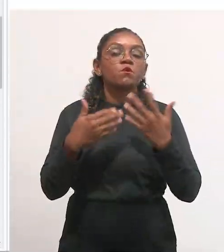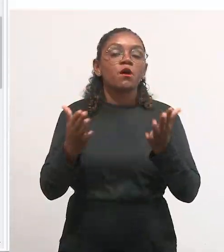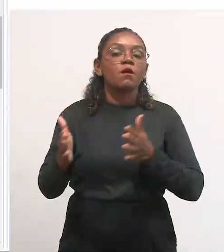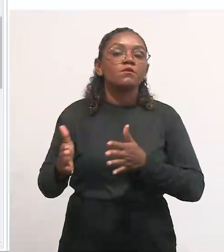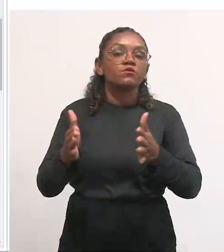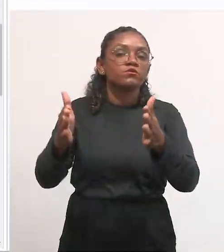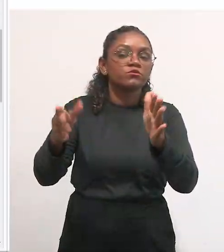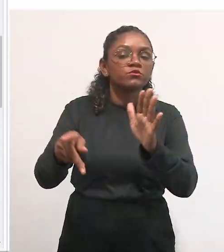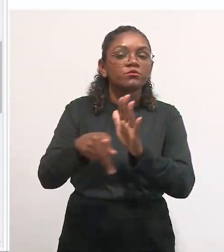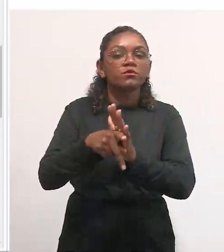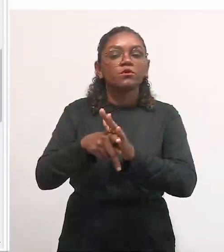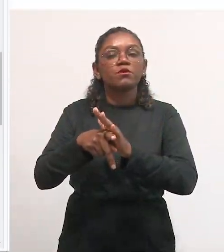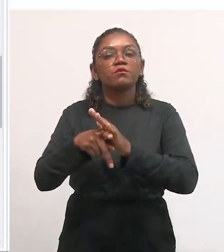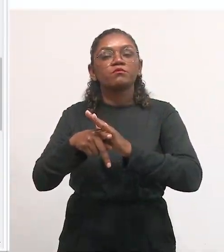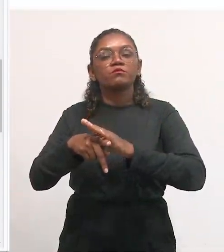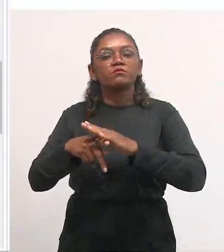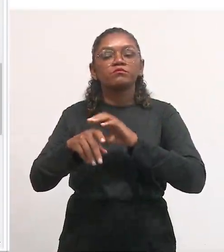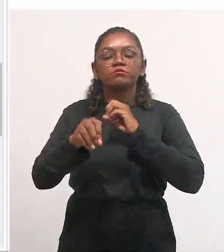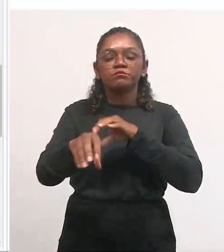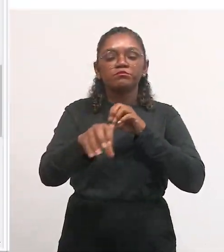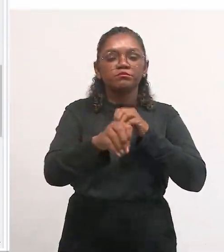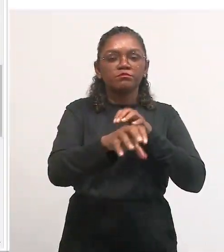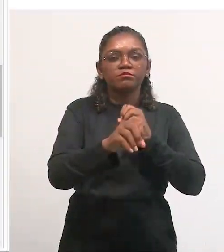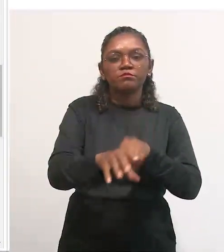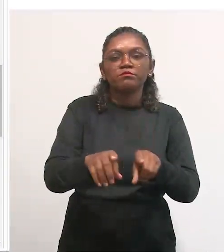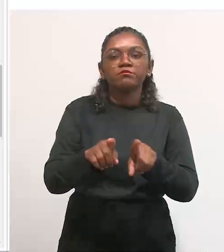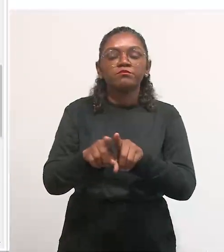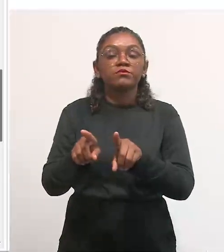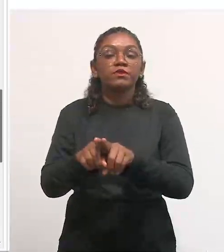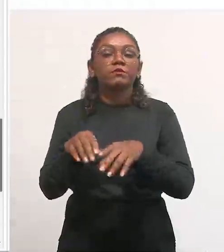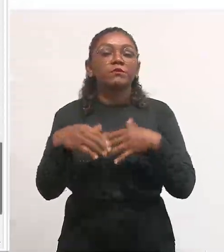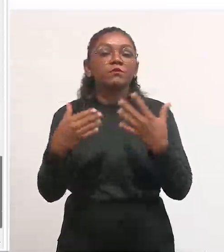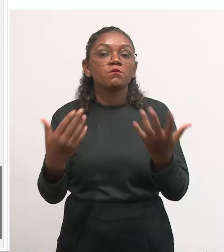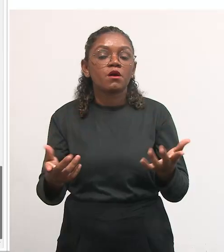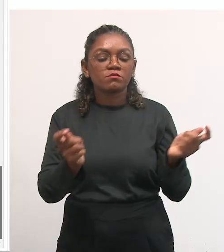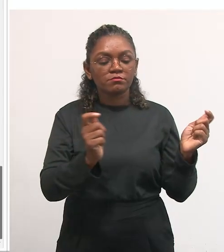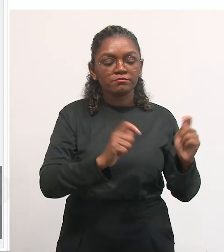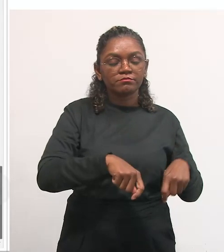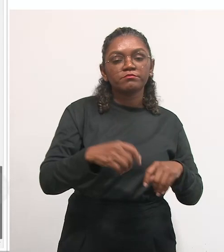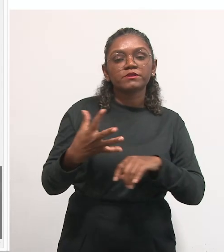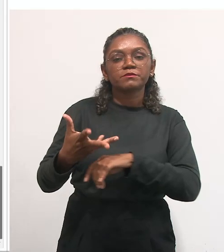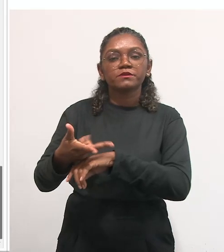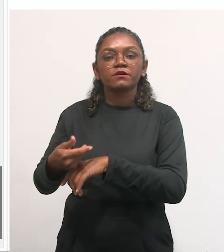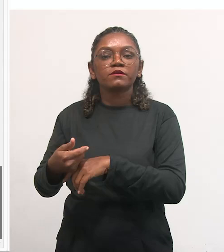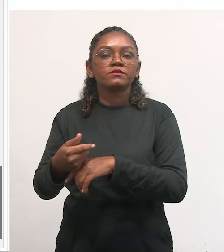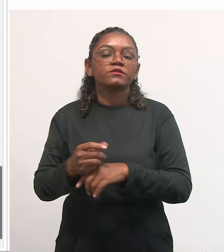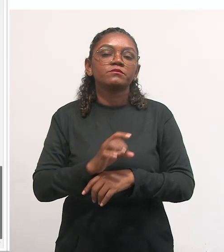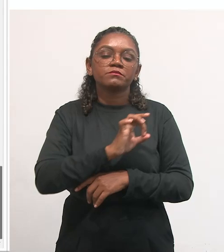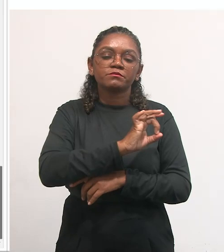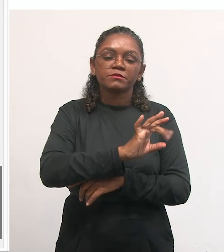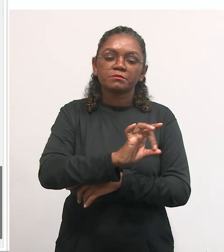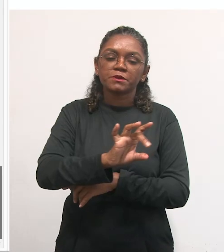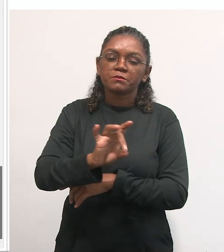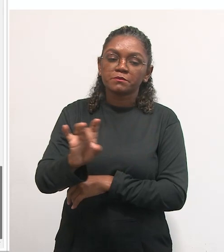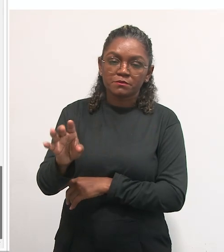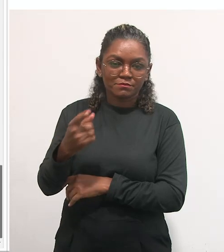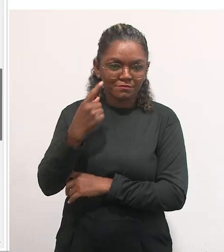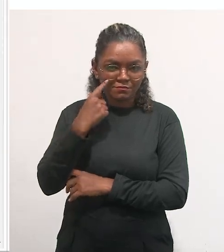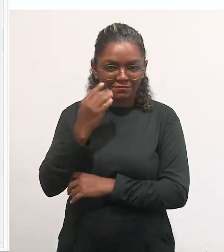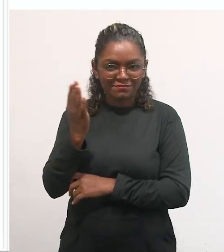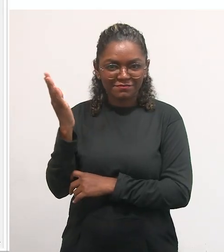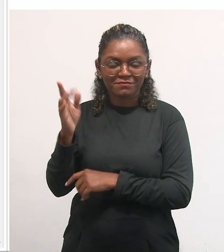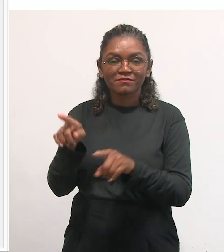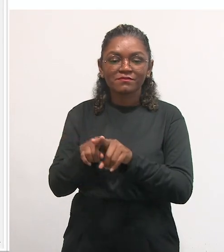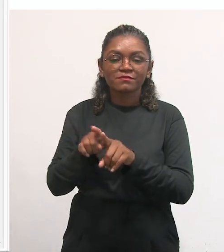formativo, qual que é as competências e as habilidades para cada esfera, ó. E aí, em cada área, ela vai